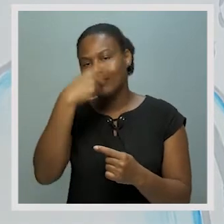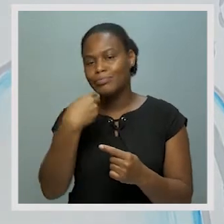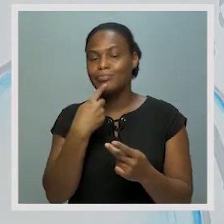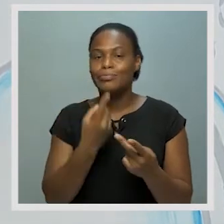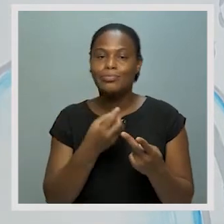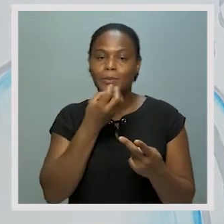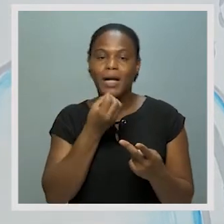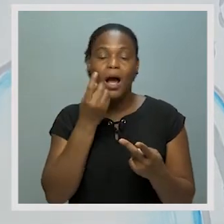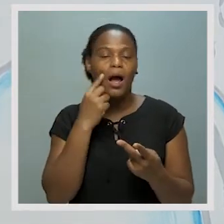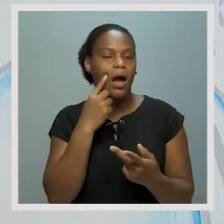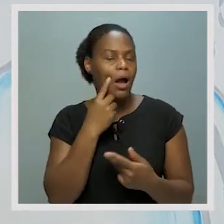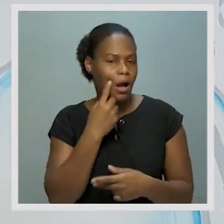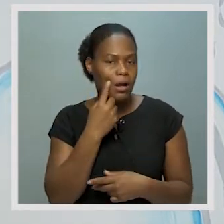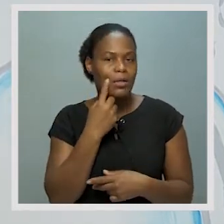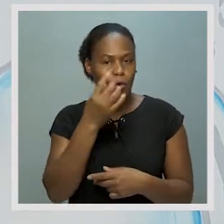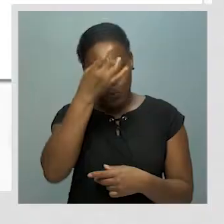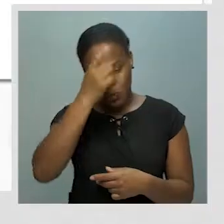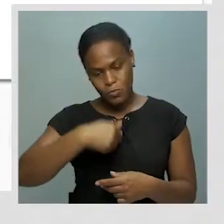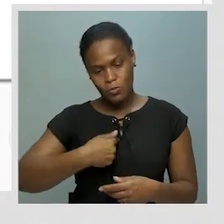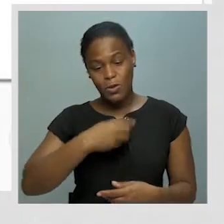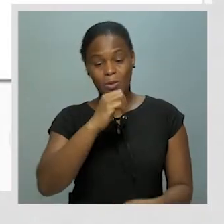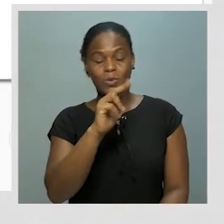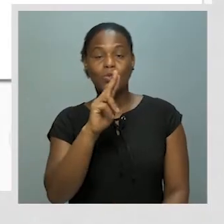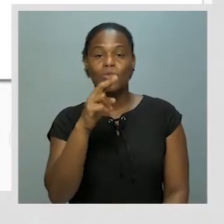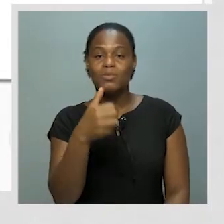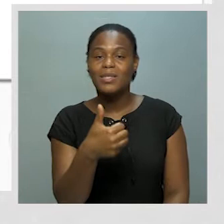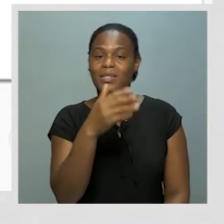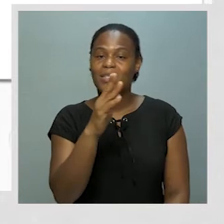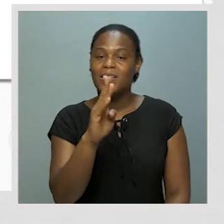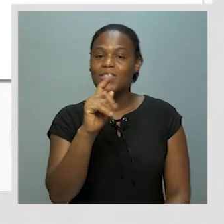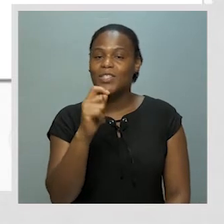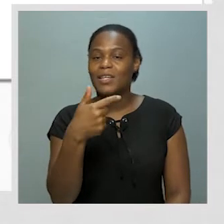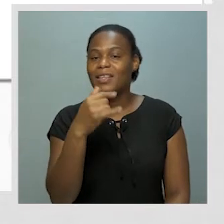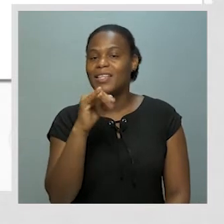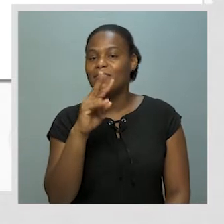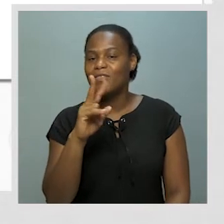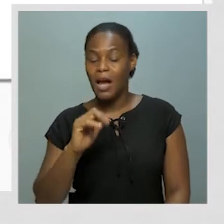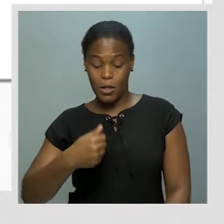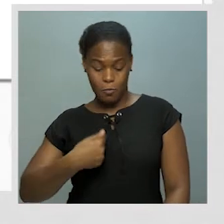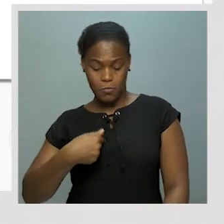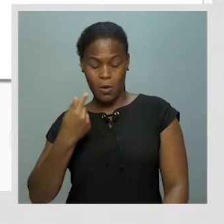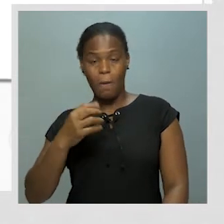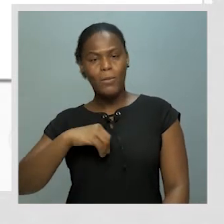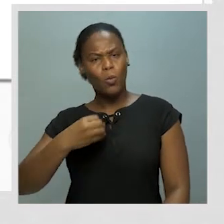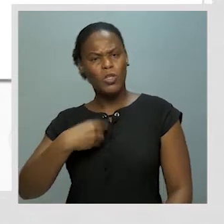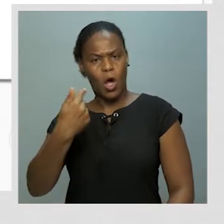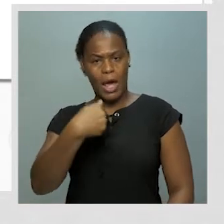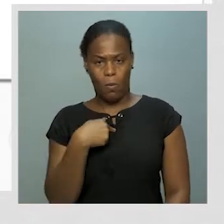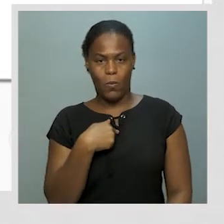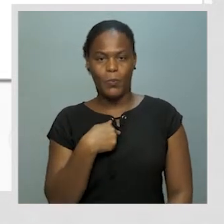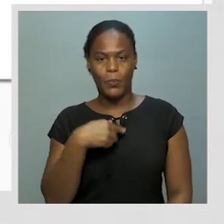características a subjetividade, a unilateralidade, a preocupação com o